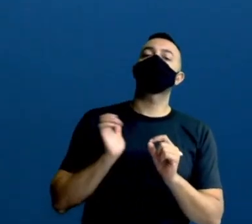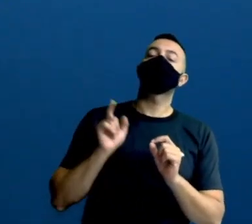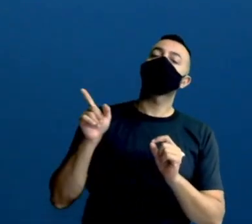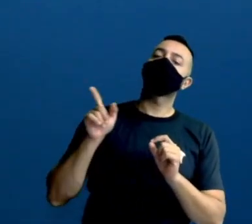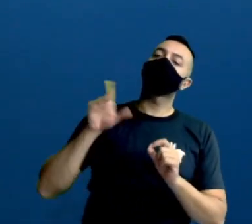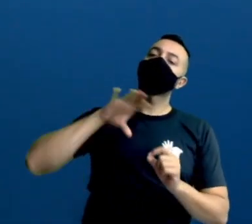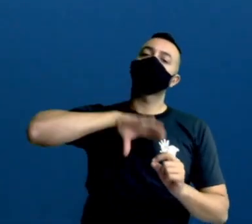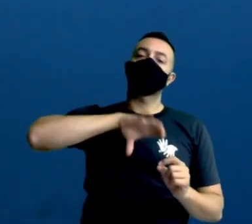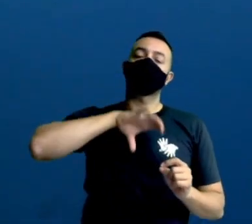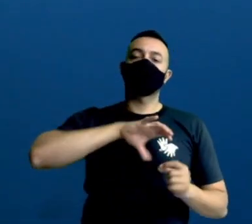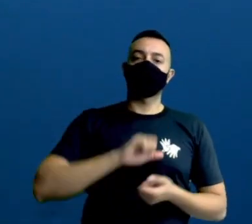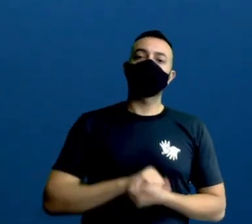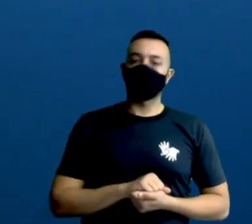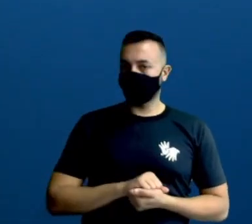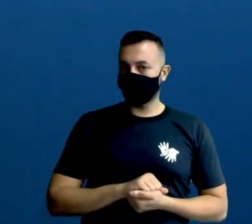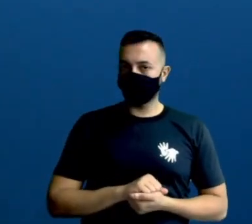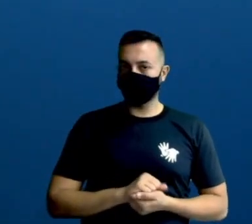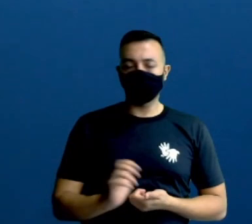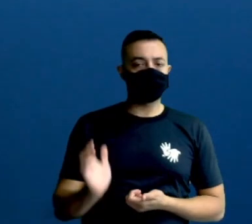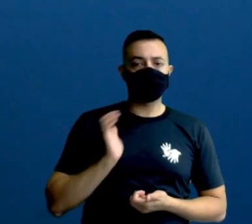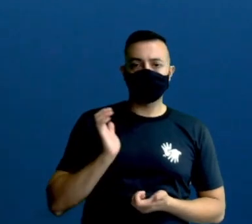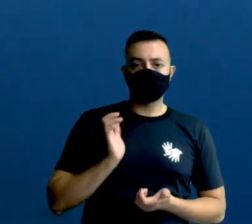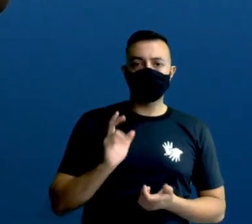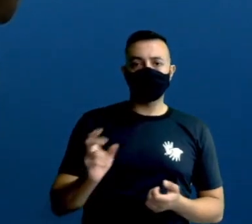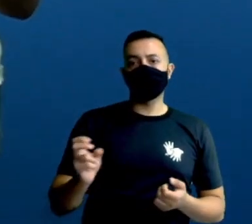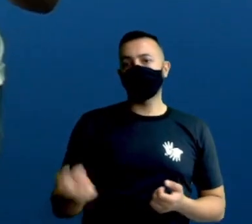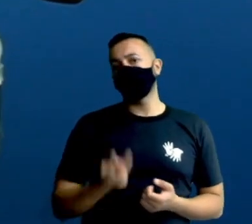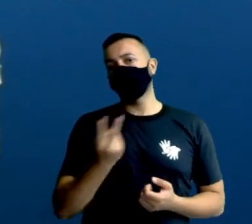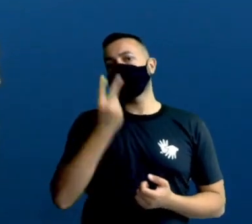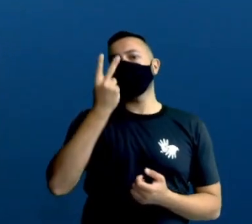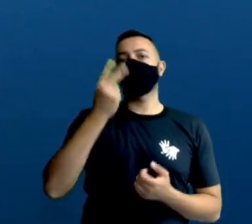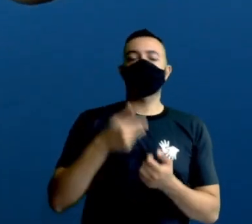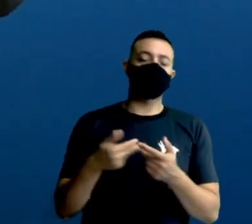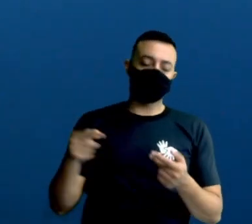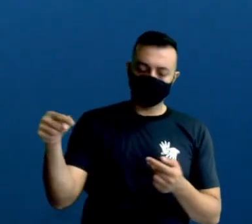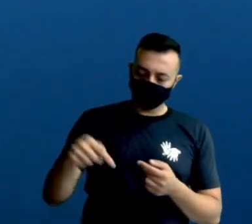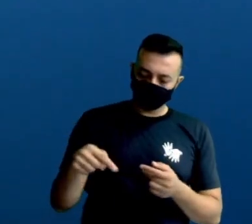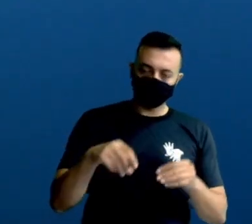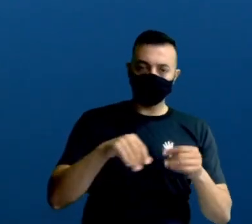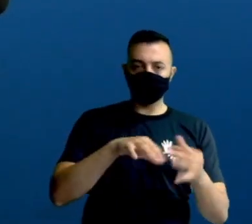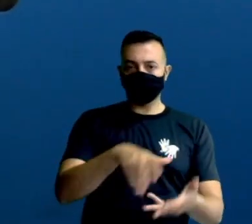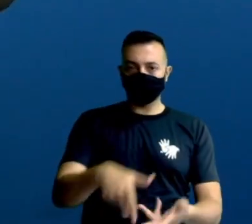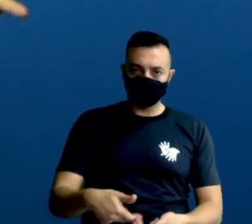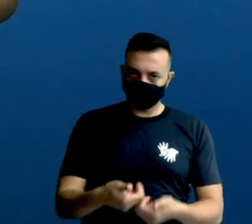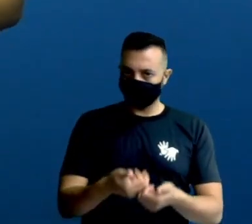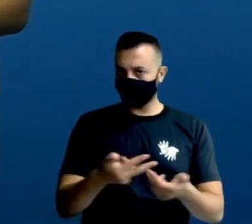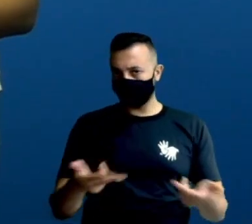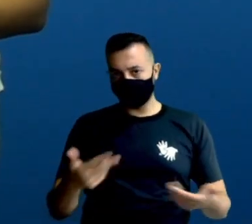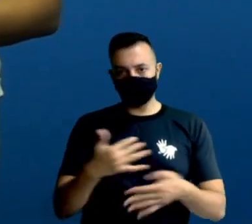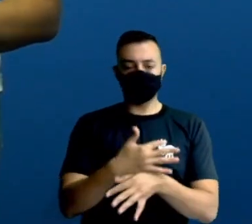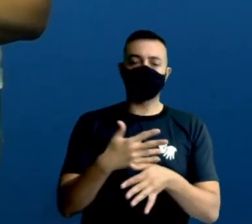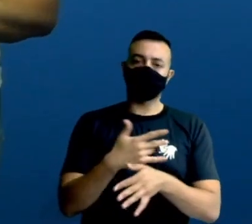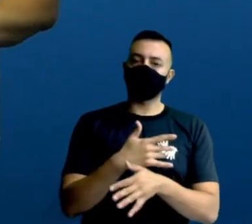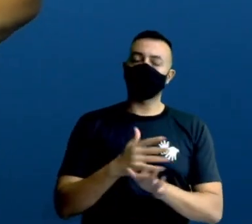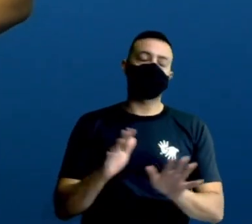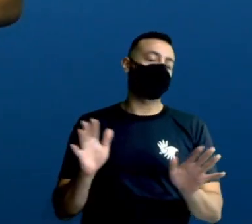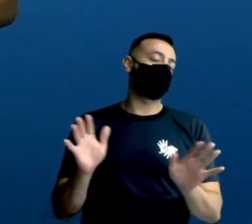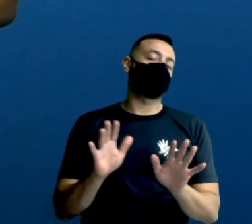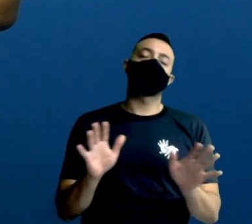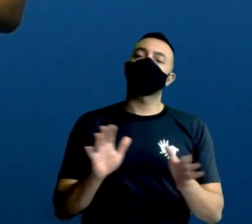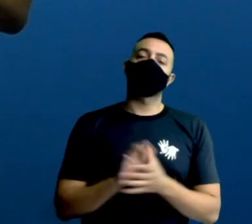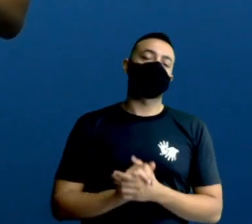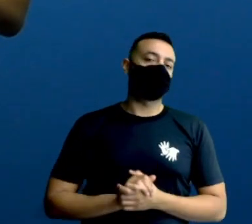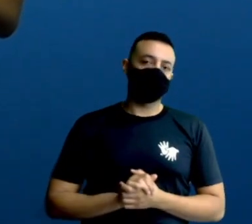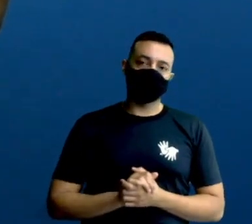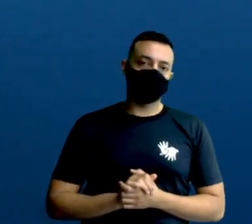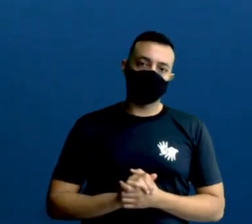de Portugal. Não eram riquezas que valorizavam aqui a terra, a urbanização da cidade e isso, aquilo, outro,